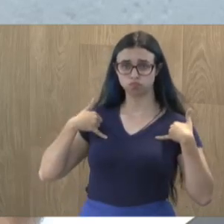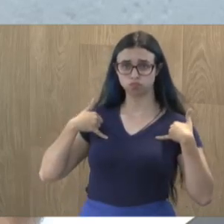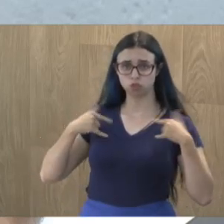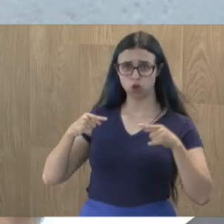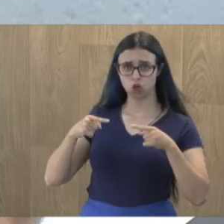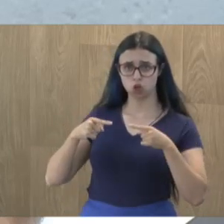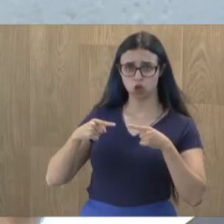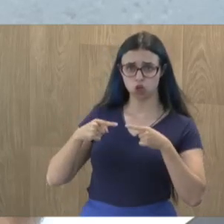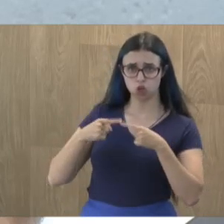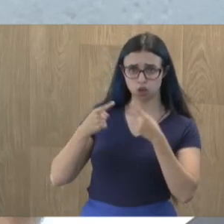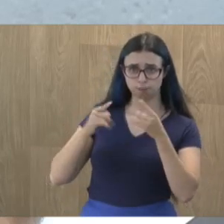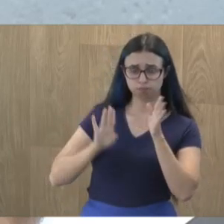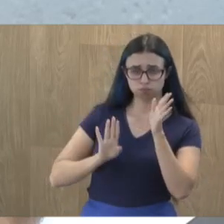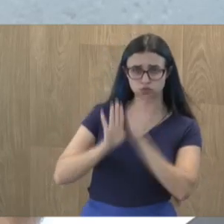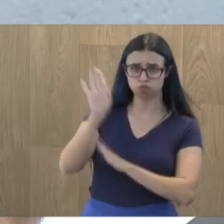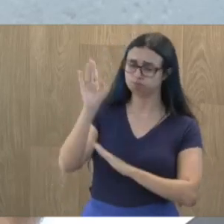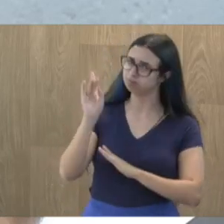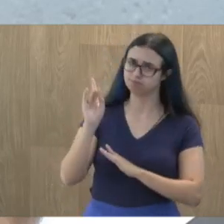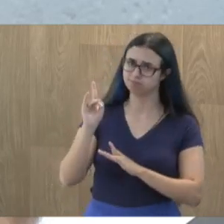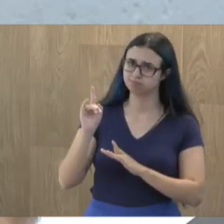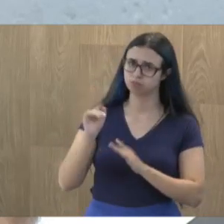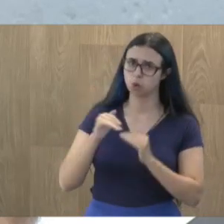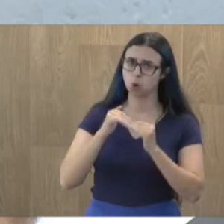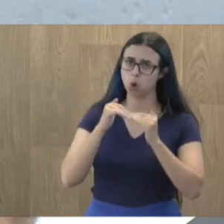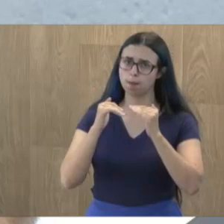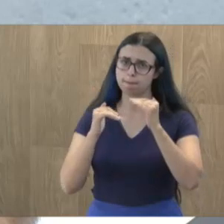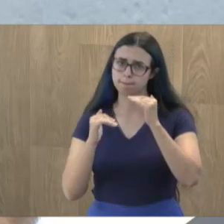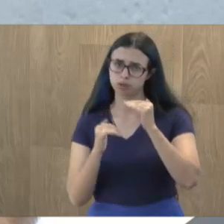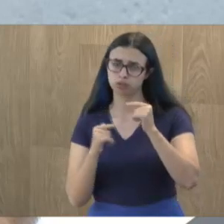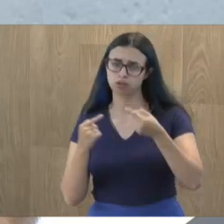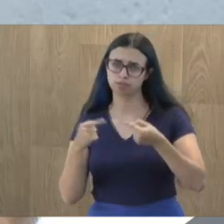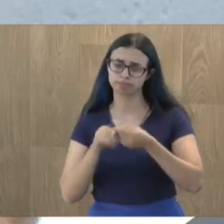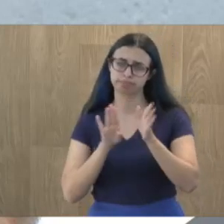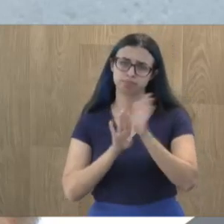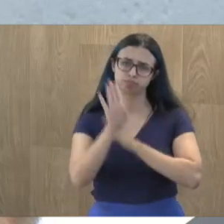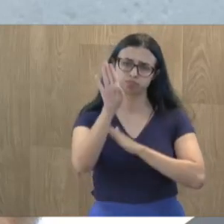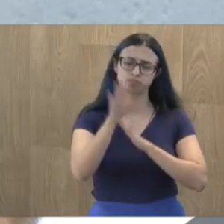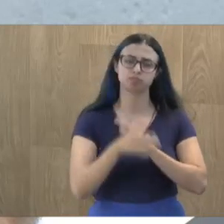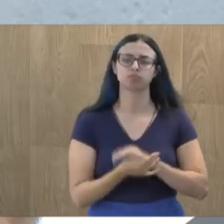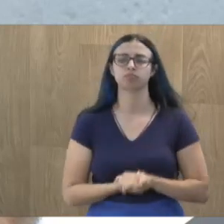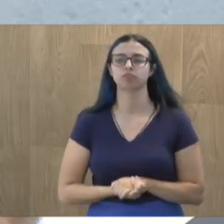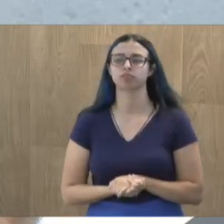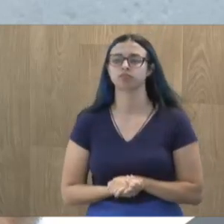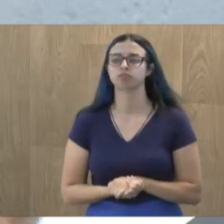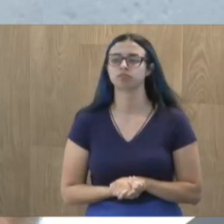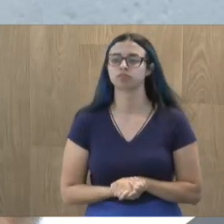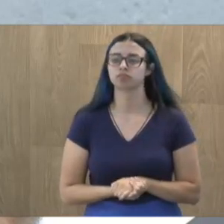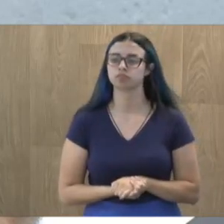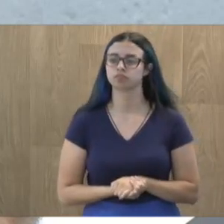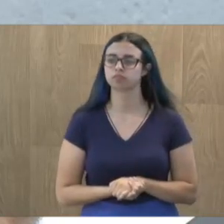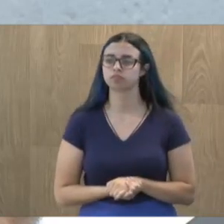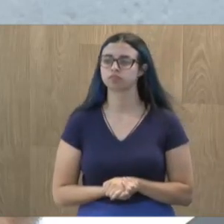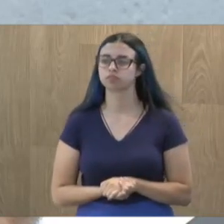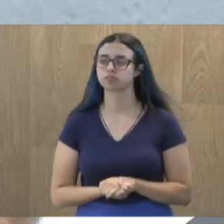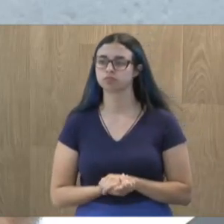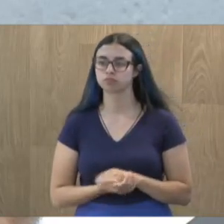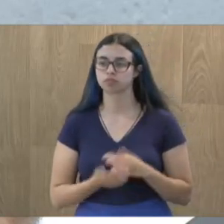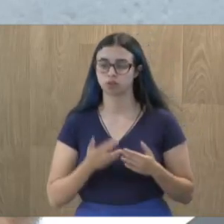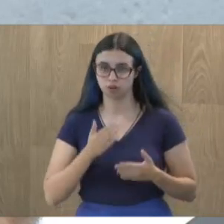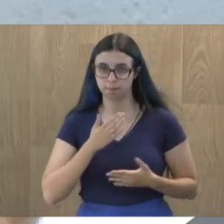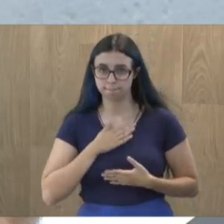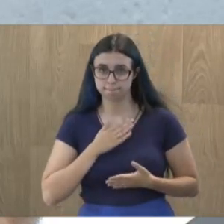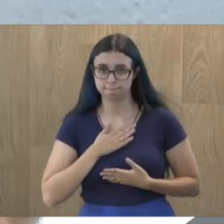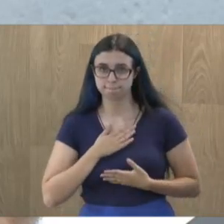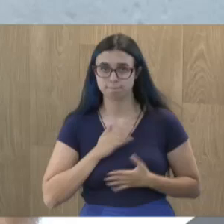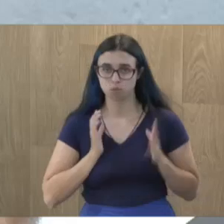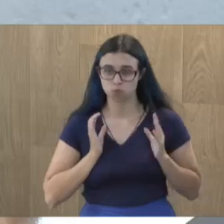a humildade precede a honra. E eu tenho comigo, trago comigo, uma postura, uma conduta que já trago